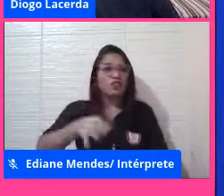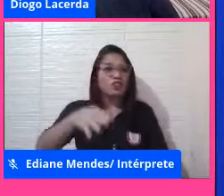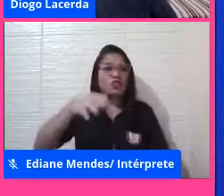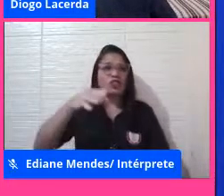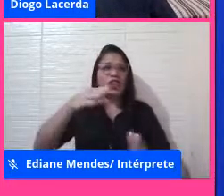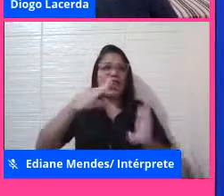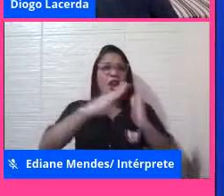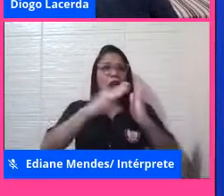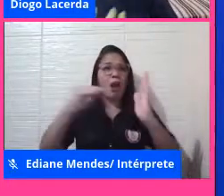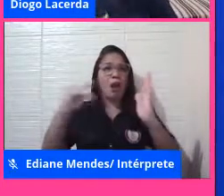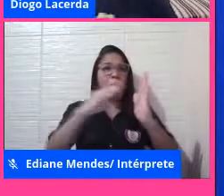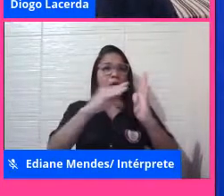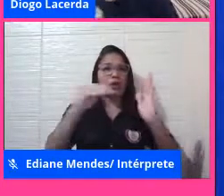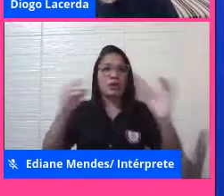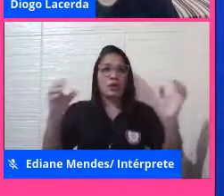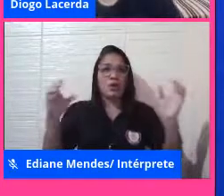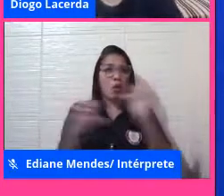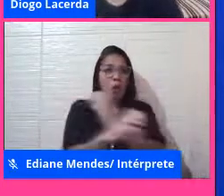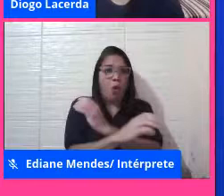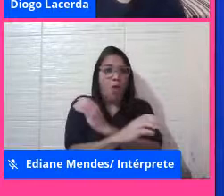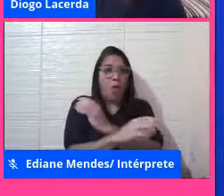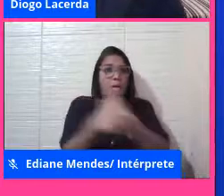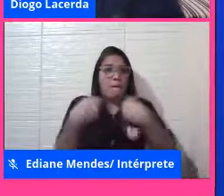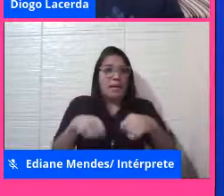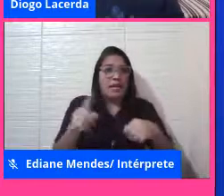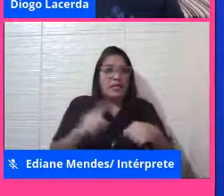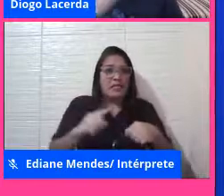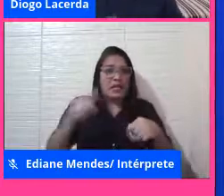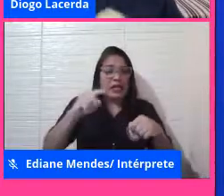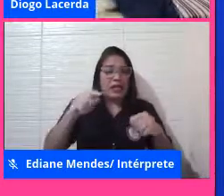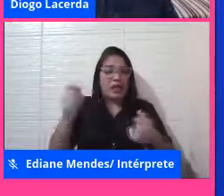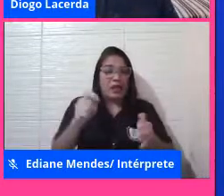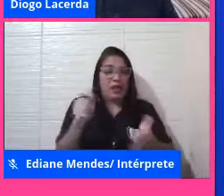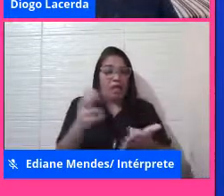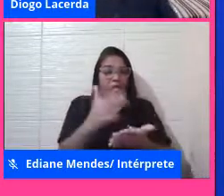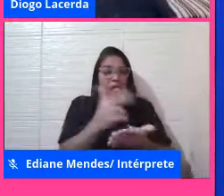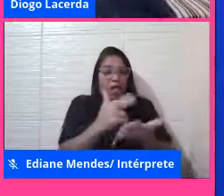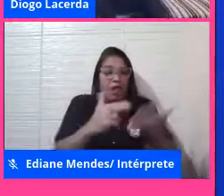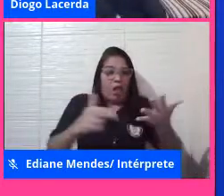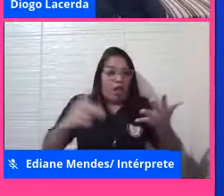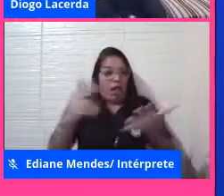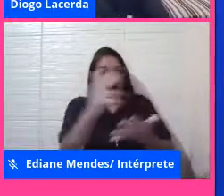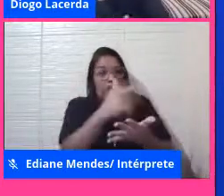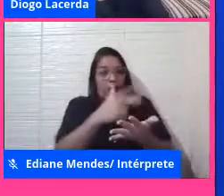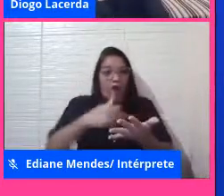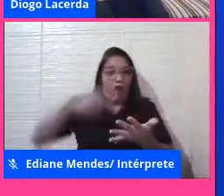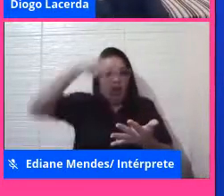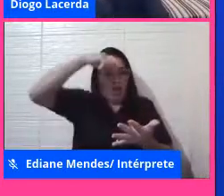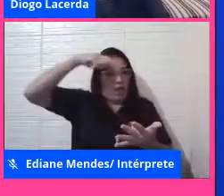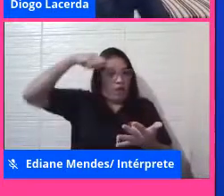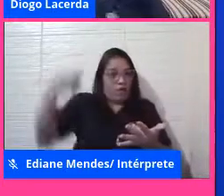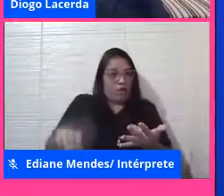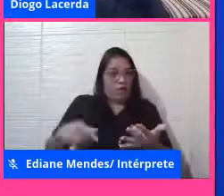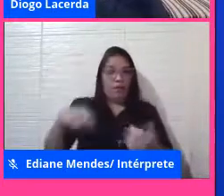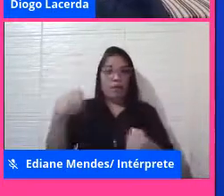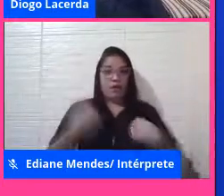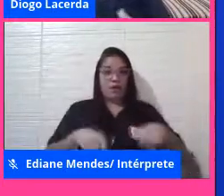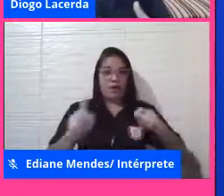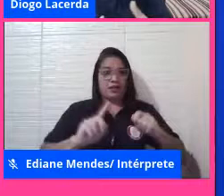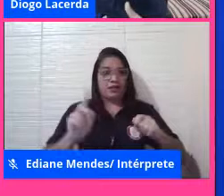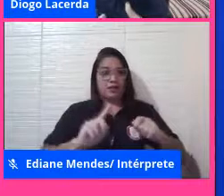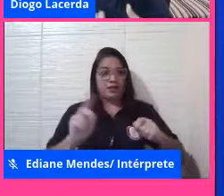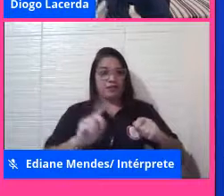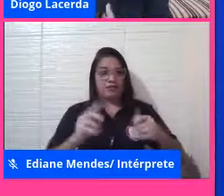você não precisa desenhar, você já tem coisa pronta. E aí, depois que a gente fez a instalação do main software,